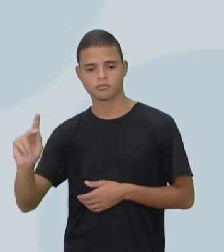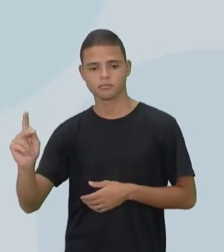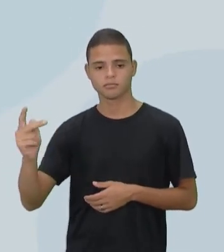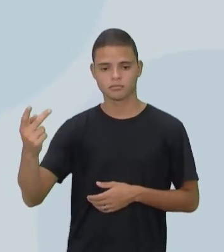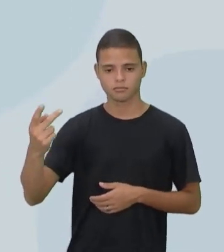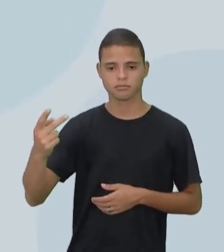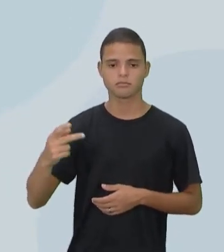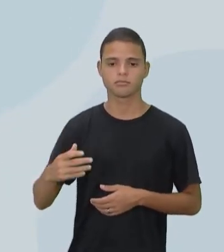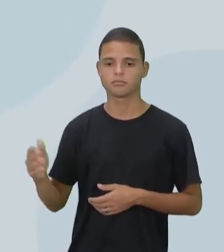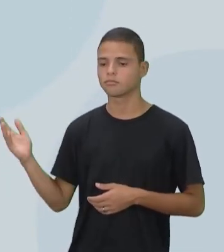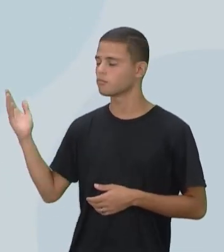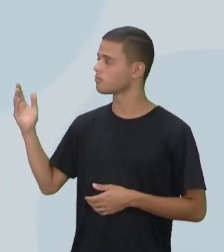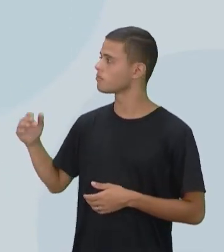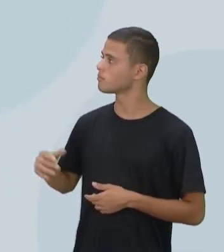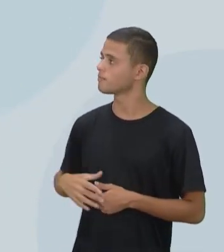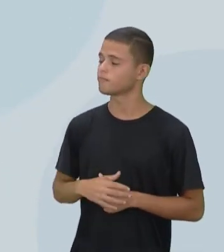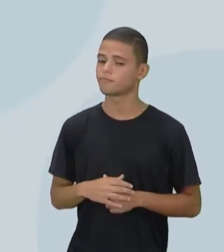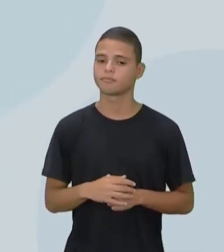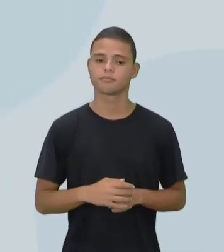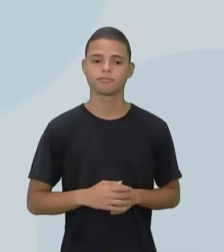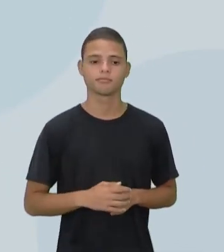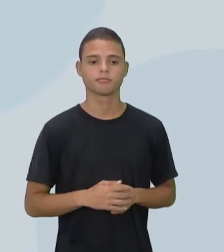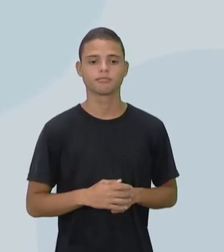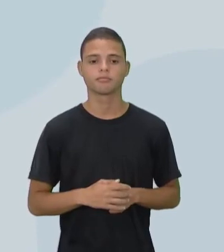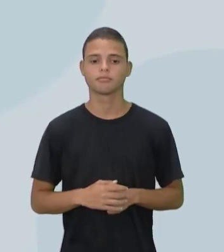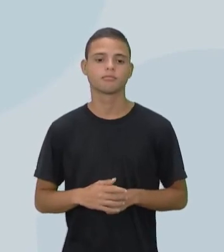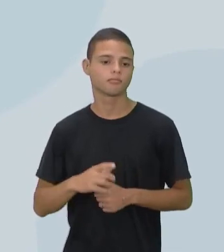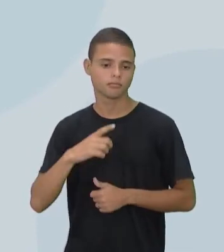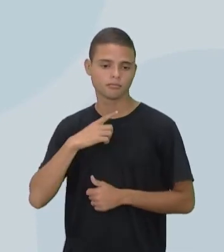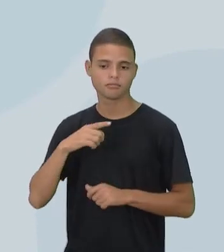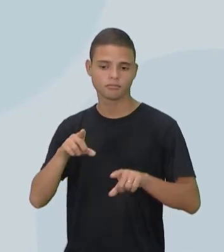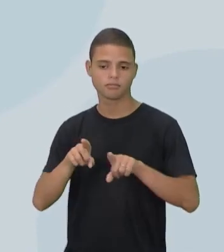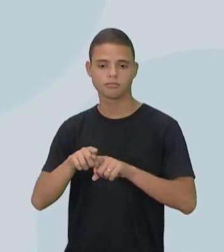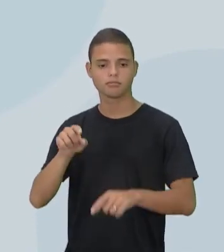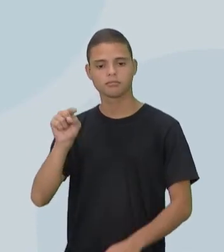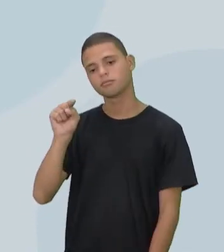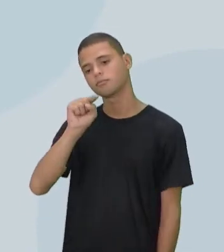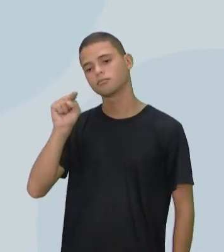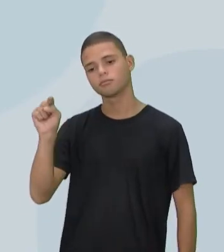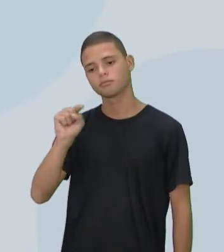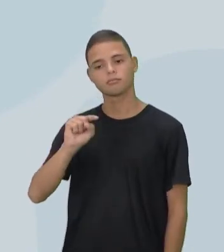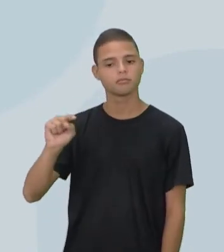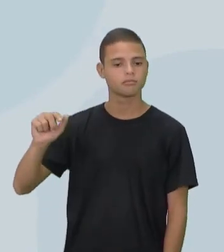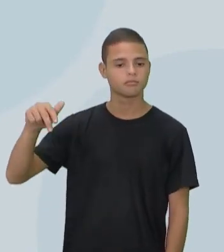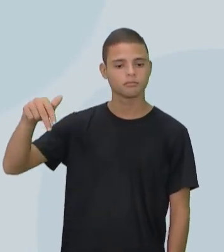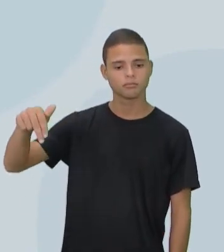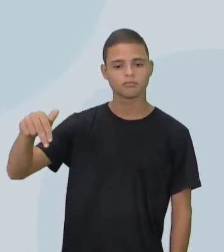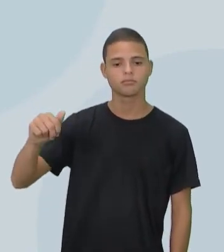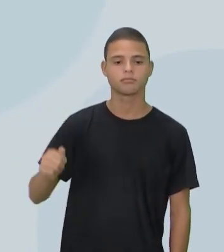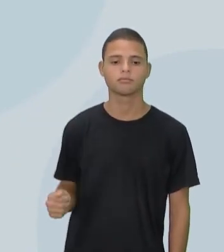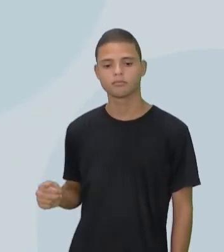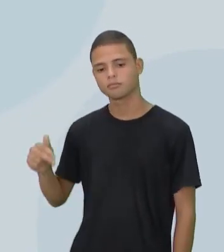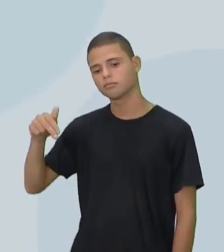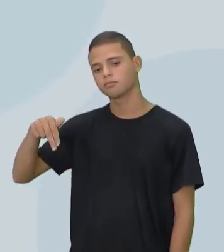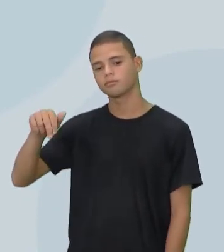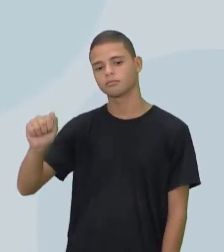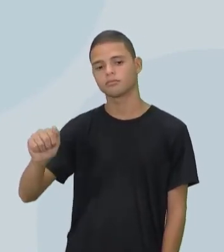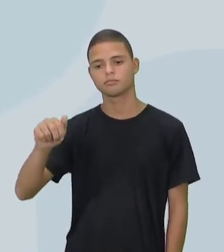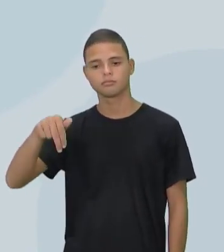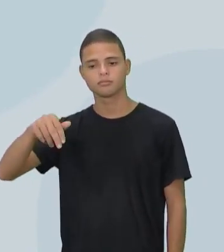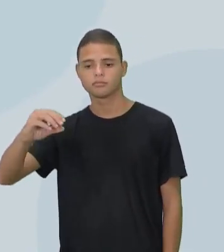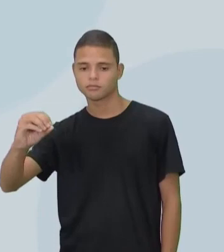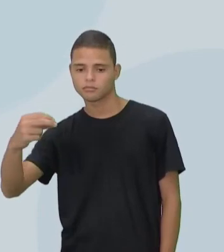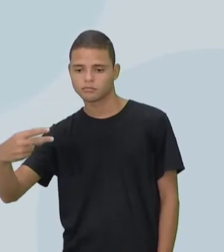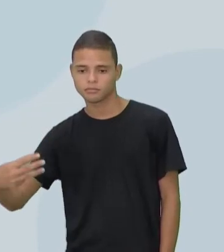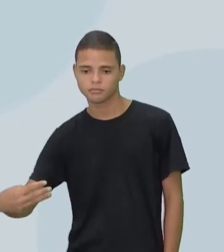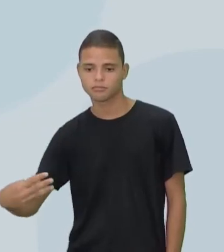cáustica, que está aí representada por a sua fórmula química, e também aí, ó, zinco metálico, nitrato de sódio,